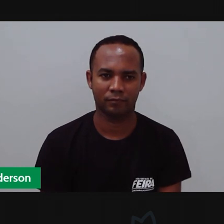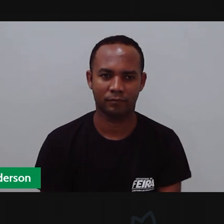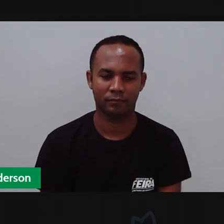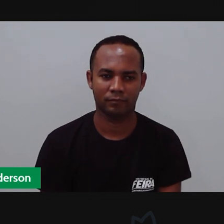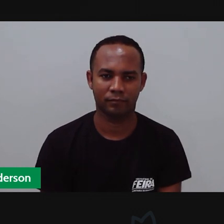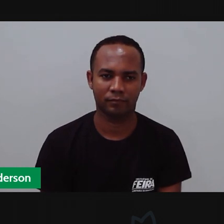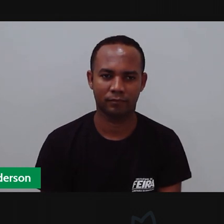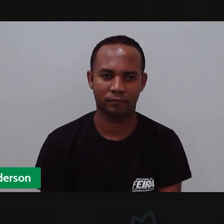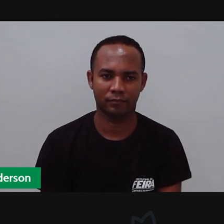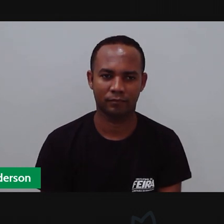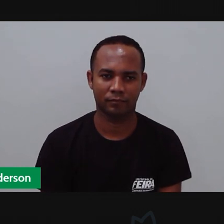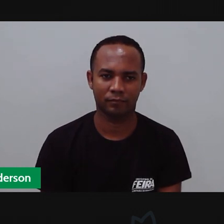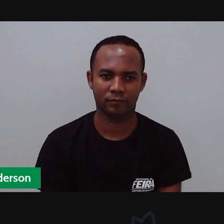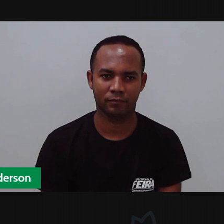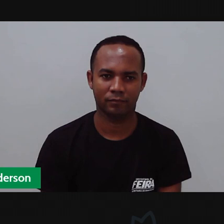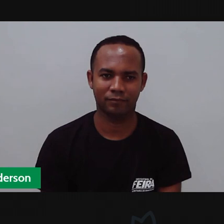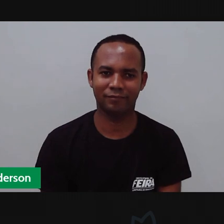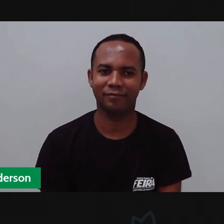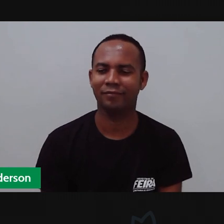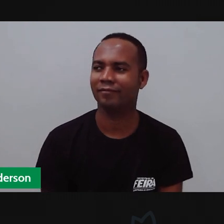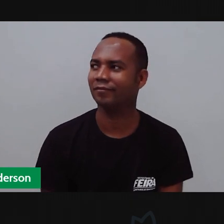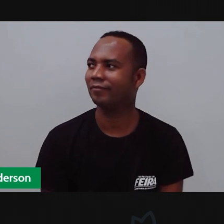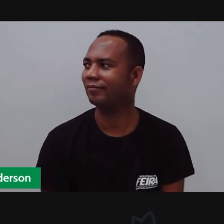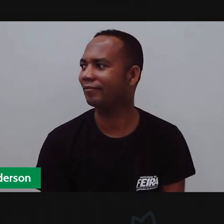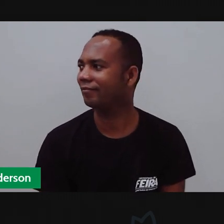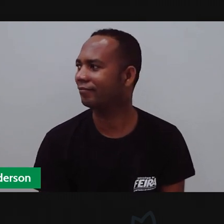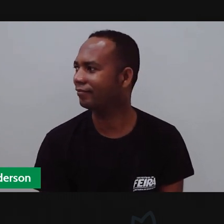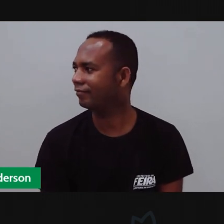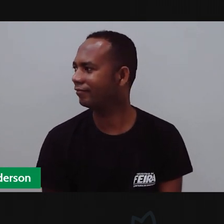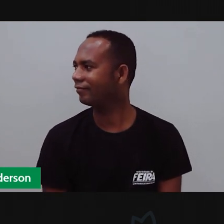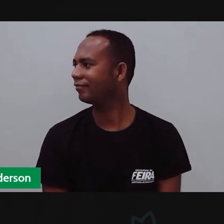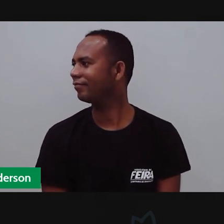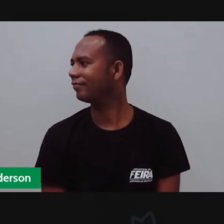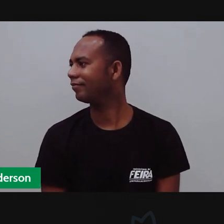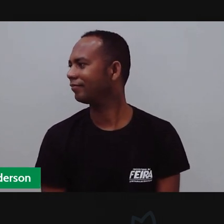É um café frio? Não.